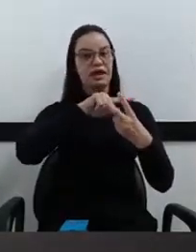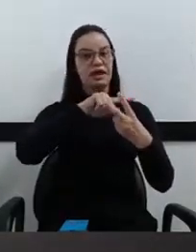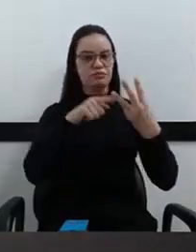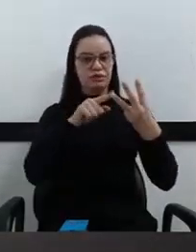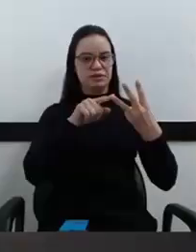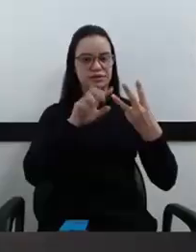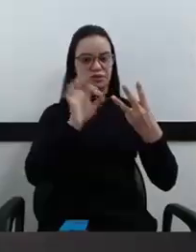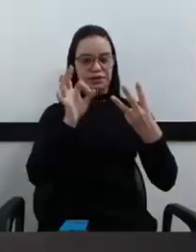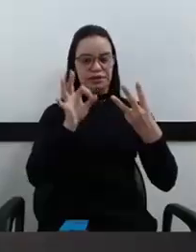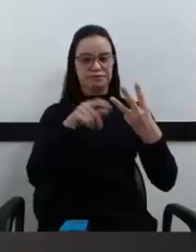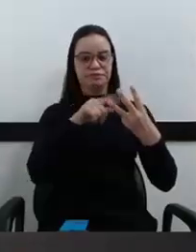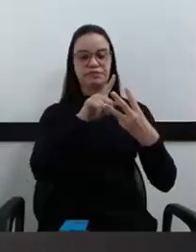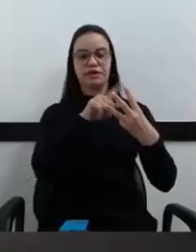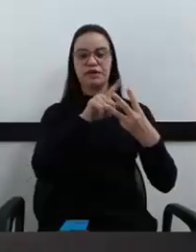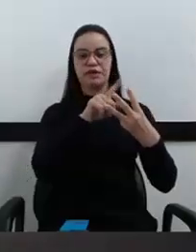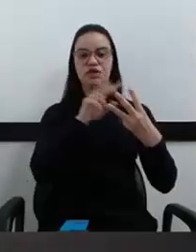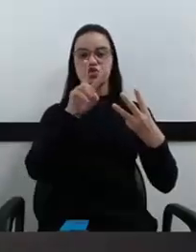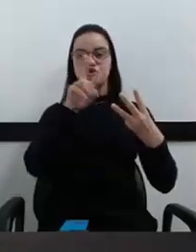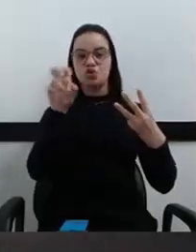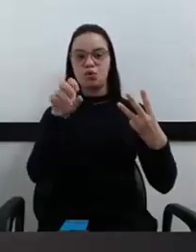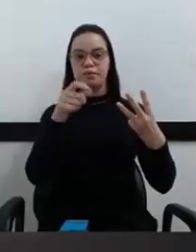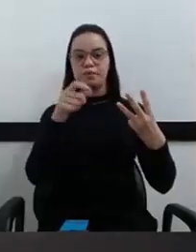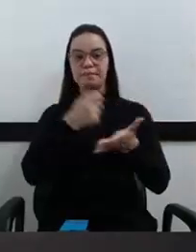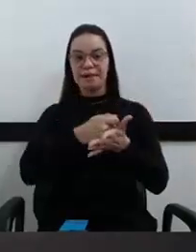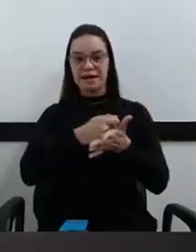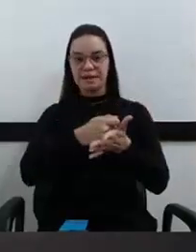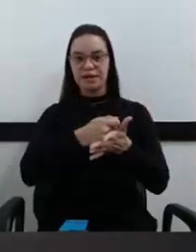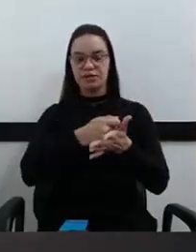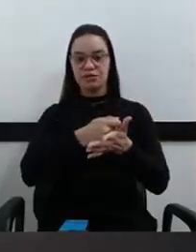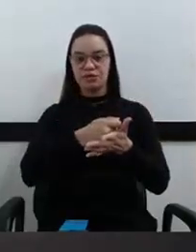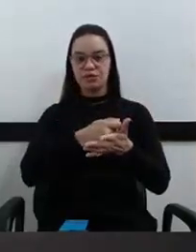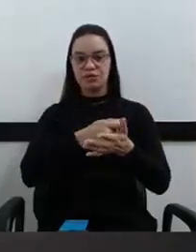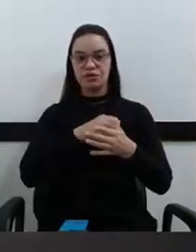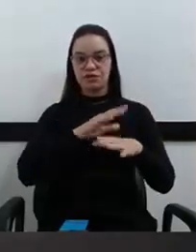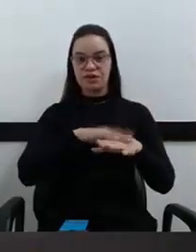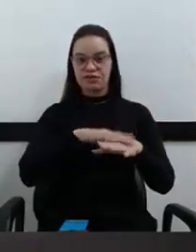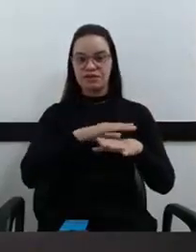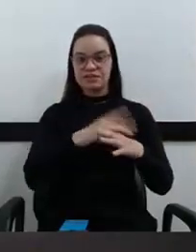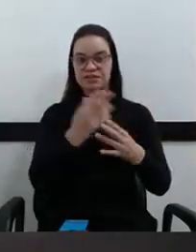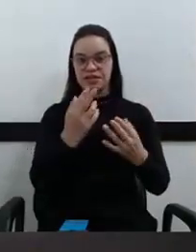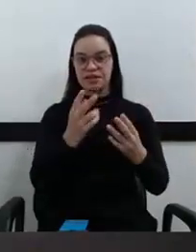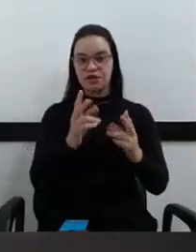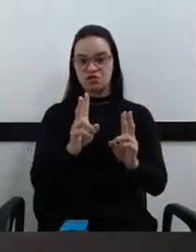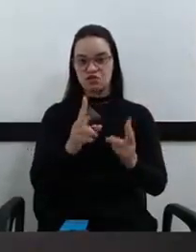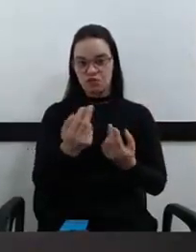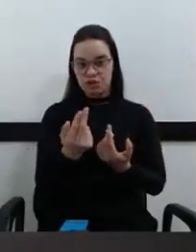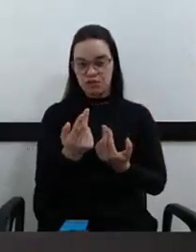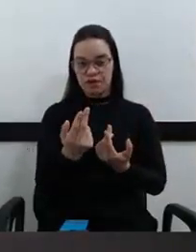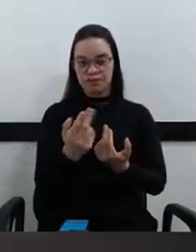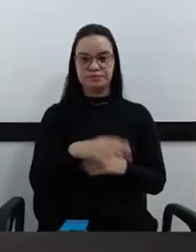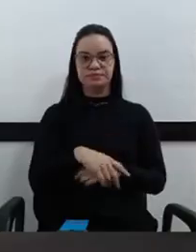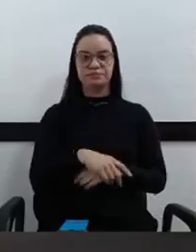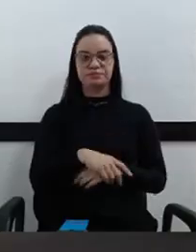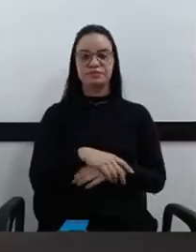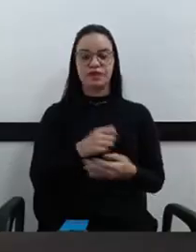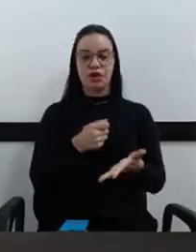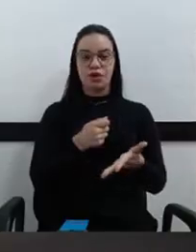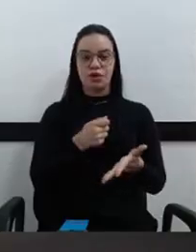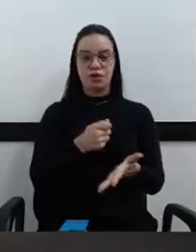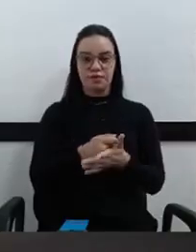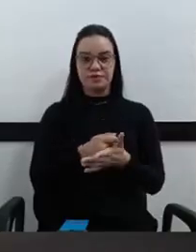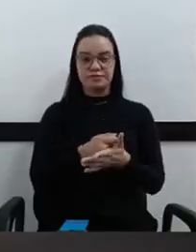seguinte, Vossa Excelência diz sobre o pagamento, que será feito da forma como é feita hoje e tal. O pagamento é na medida da